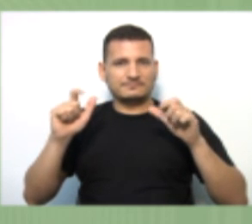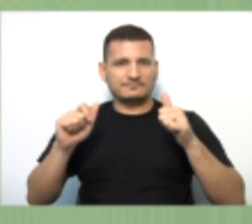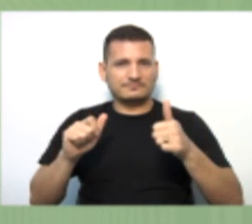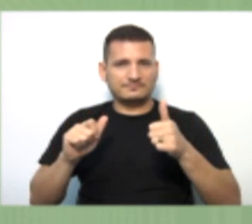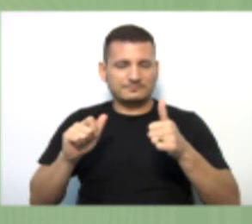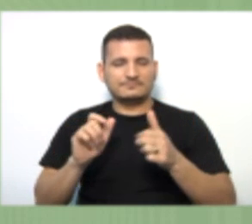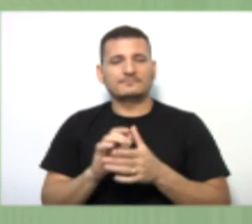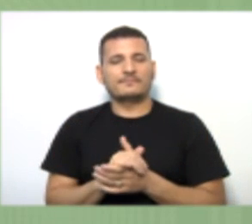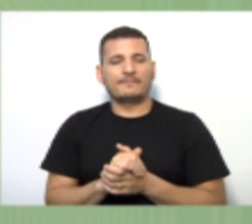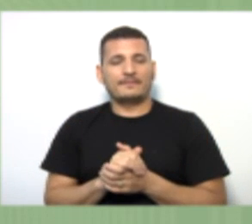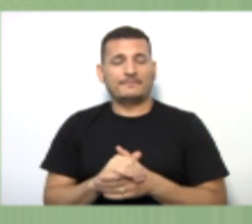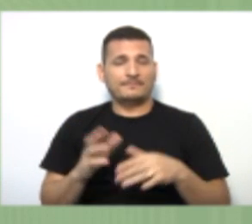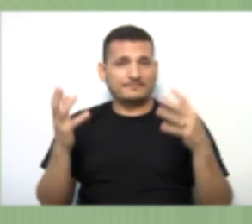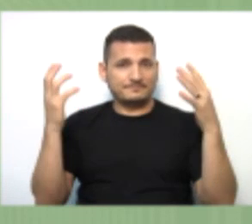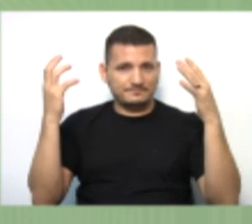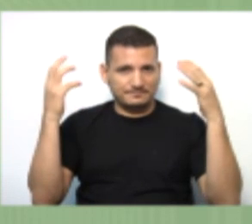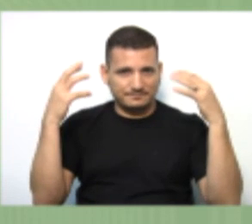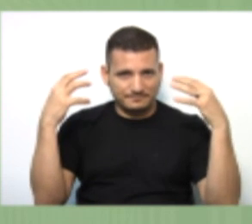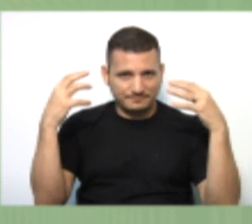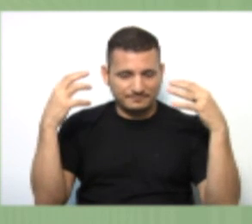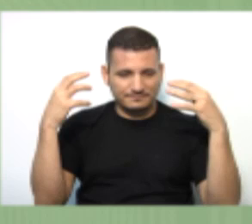beleza. Tomou banho,